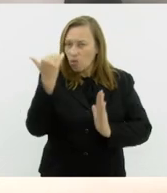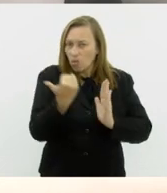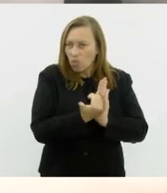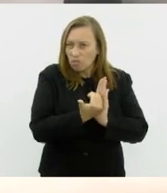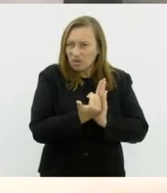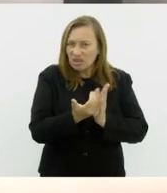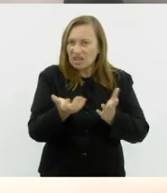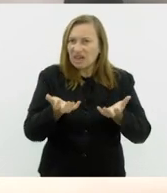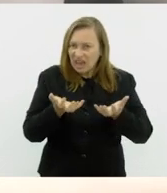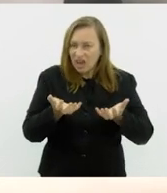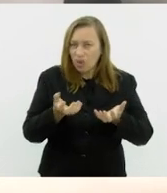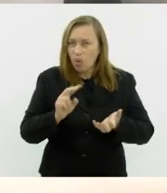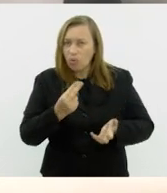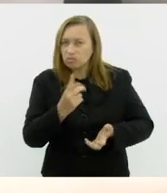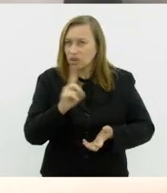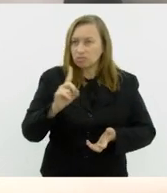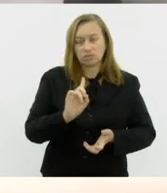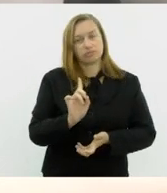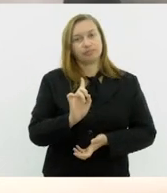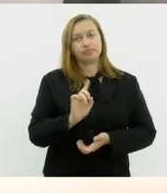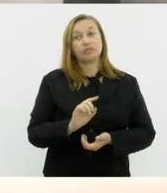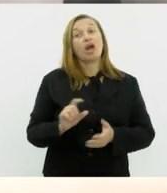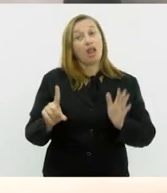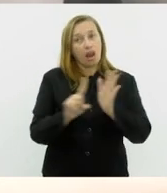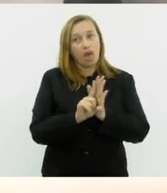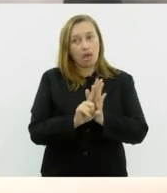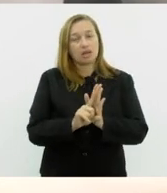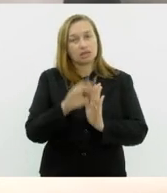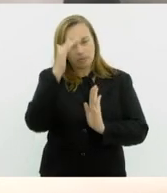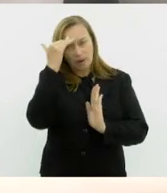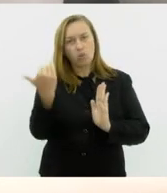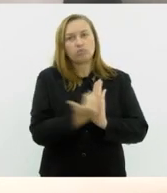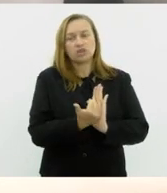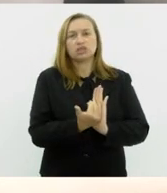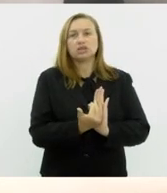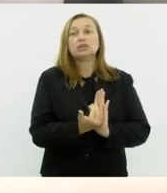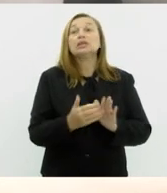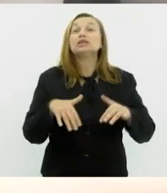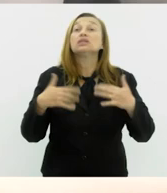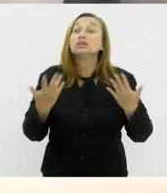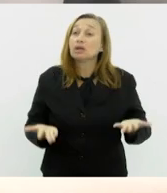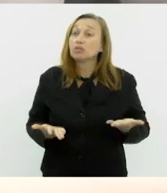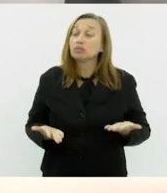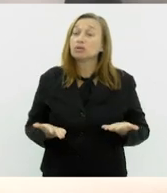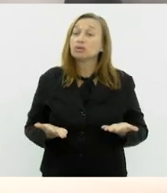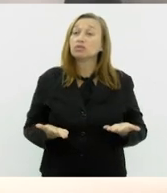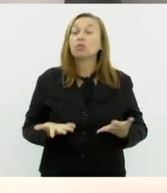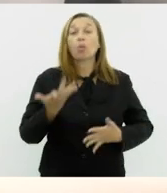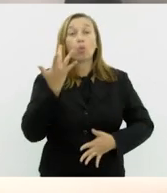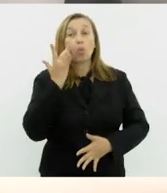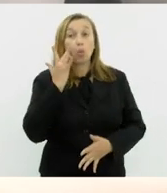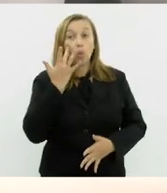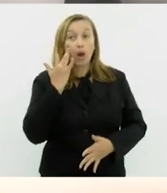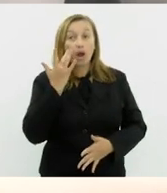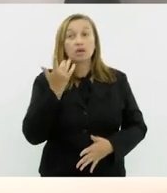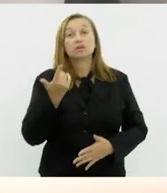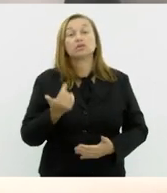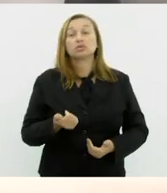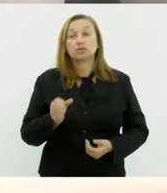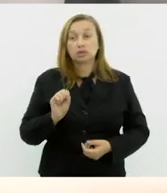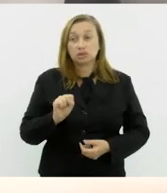quiserem, né? As leis são para serem cumpridas. Então, eu acho que a gente tem que,